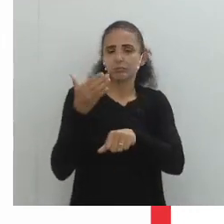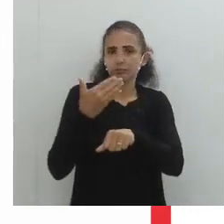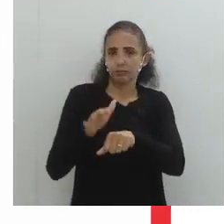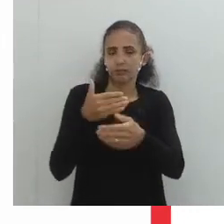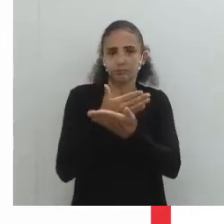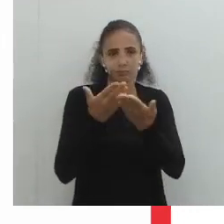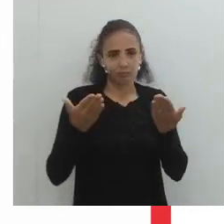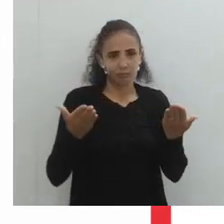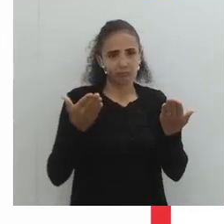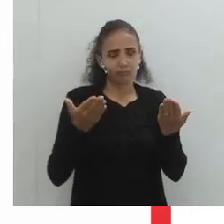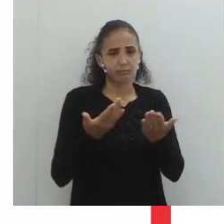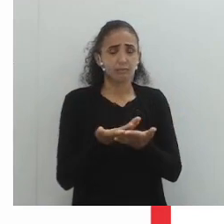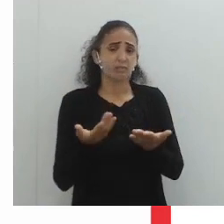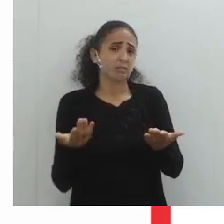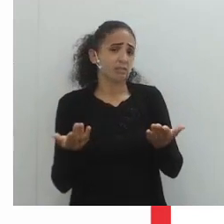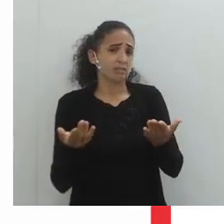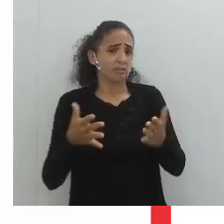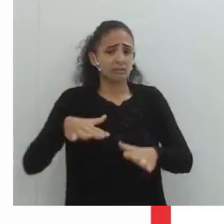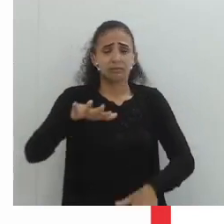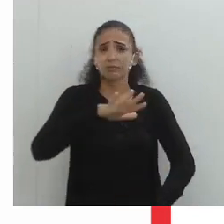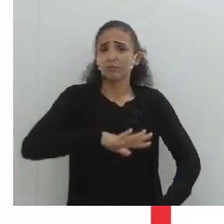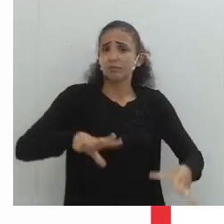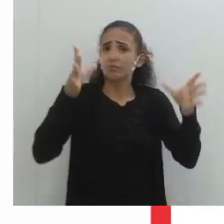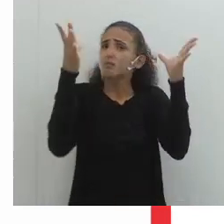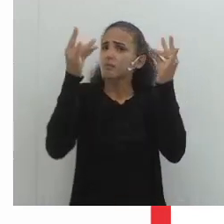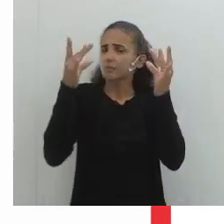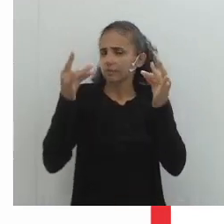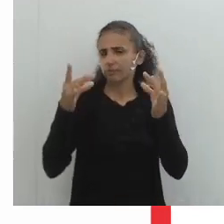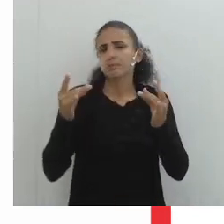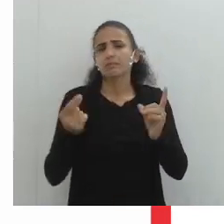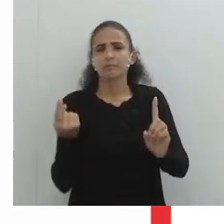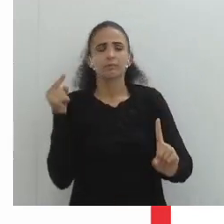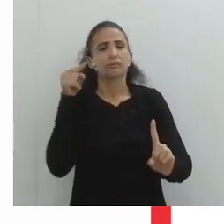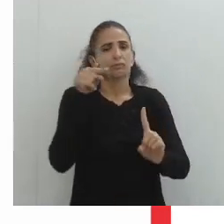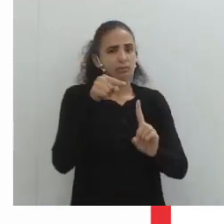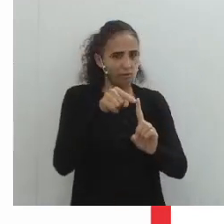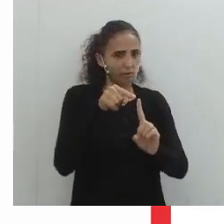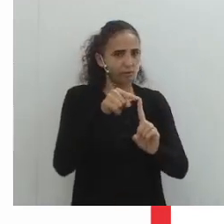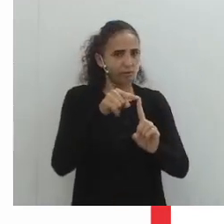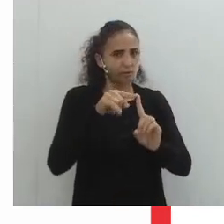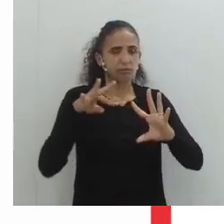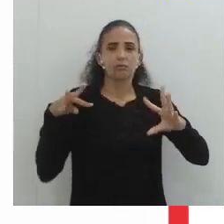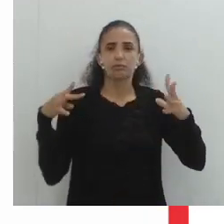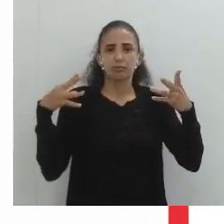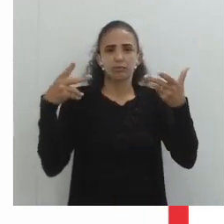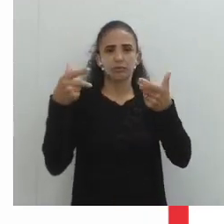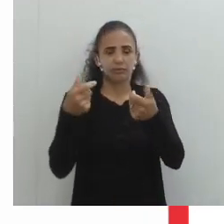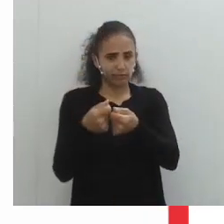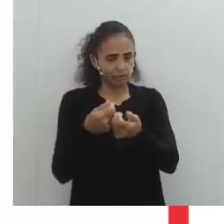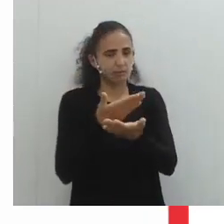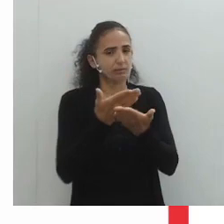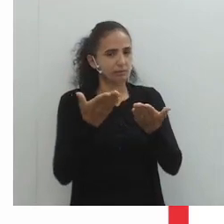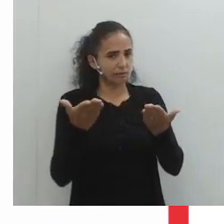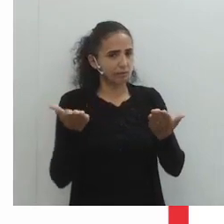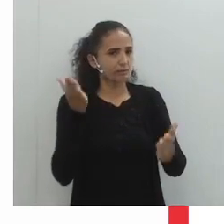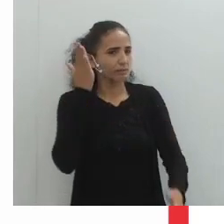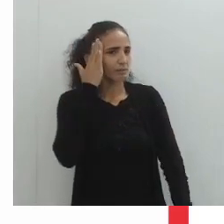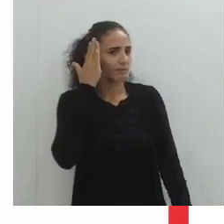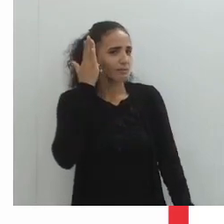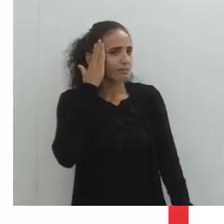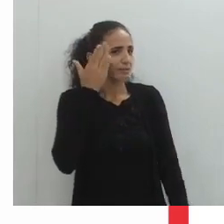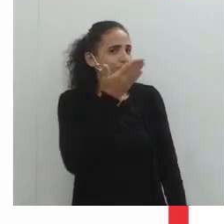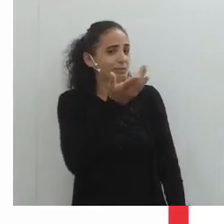aplicabilidade. Eu não quis destrinchar esse objetivo, aí eu coloquei só um aí, mas aí eu disse, vou deixar